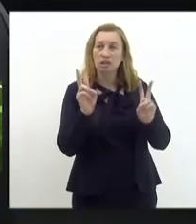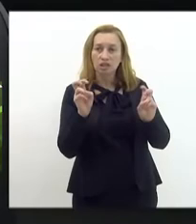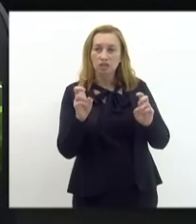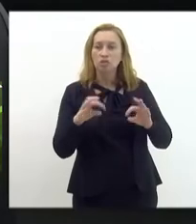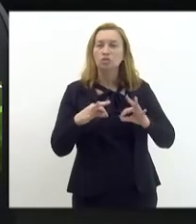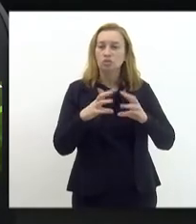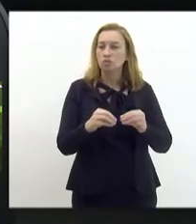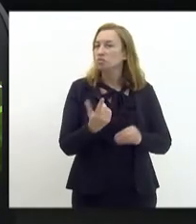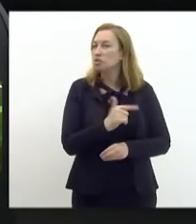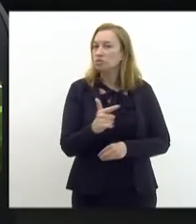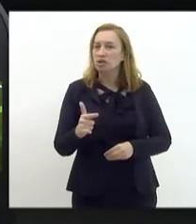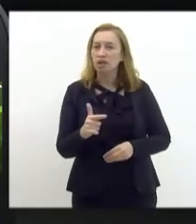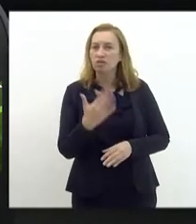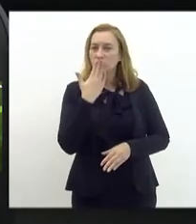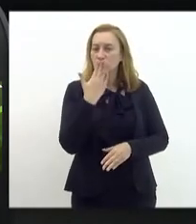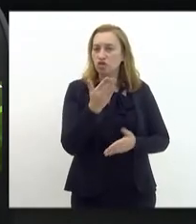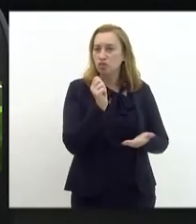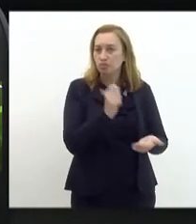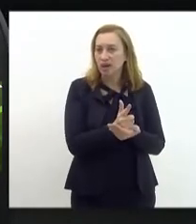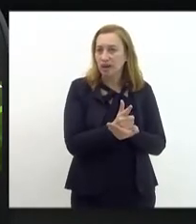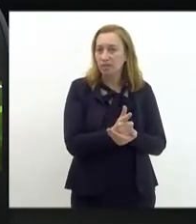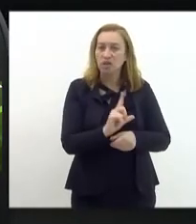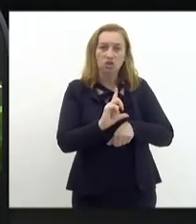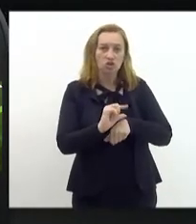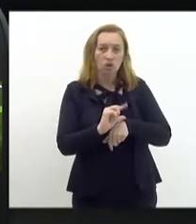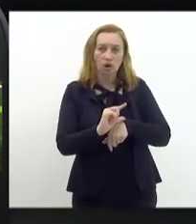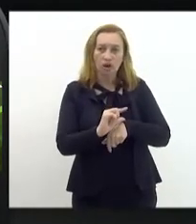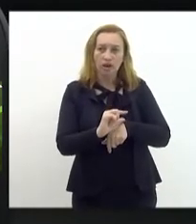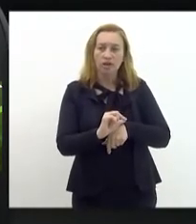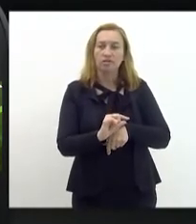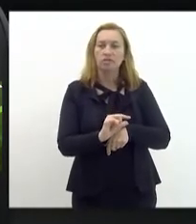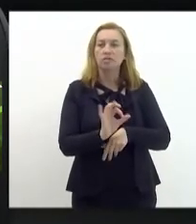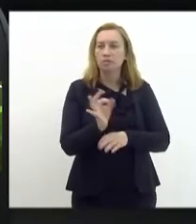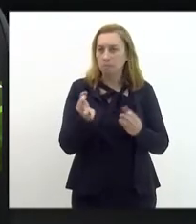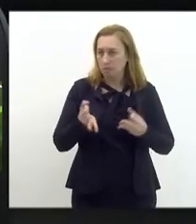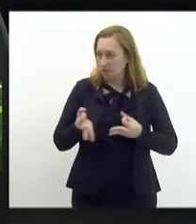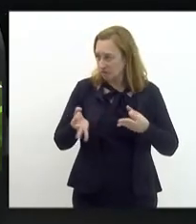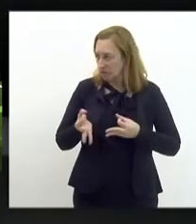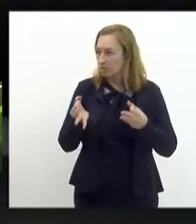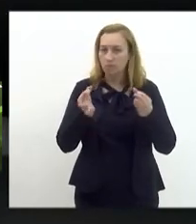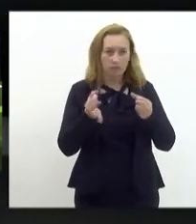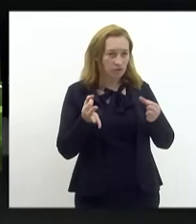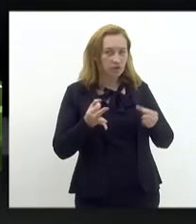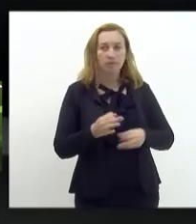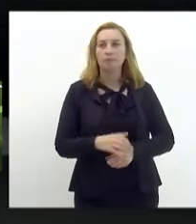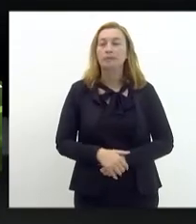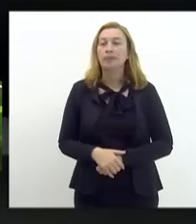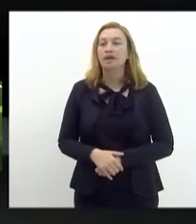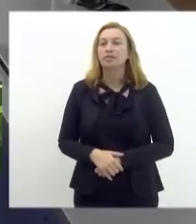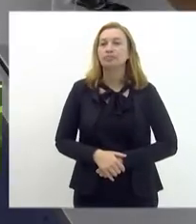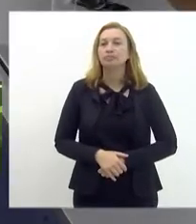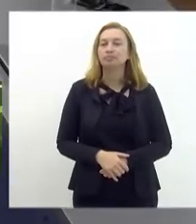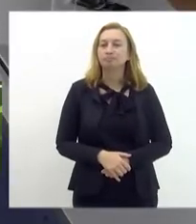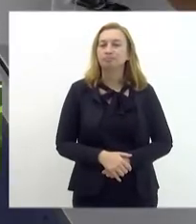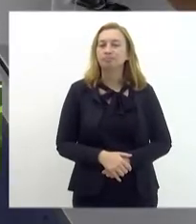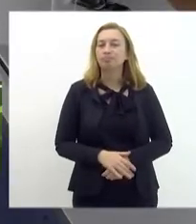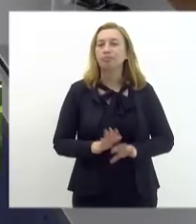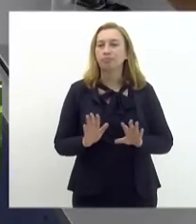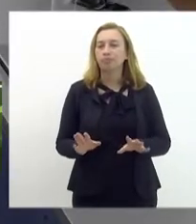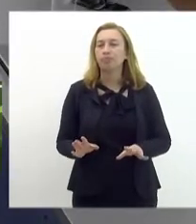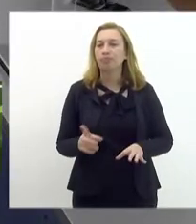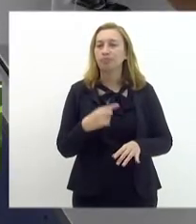todos não houve nenhum tipo de pagamento de honorários. Perfeito. Nessas situações. Porque uma das